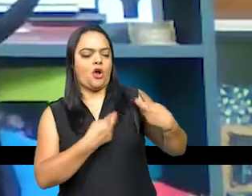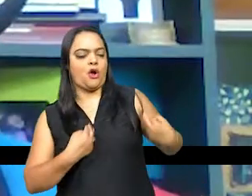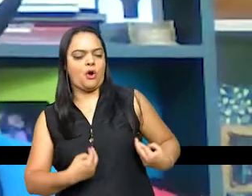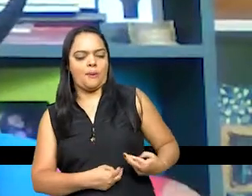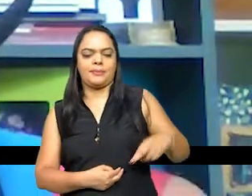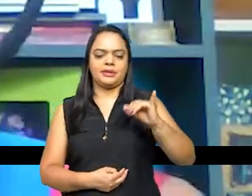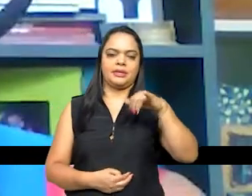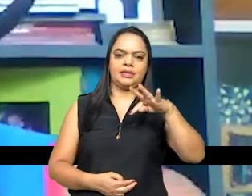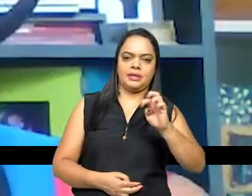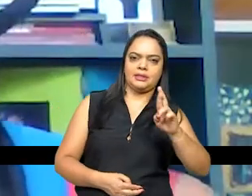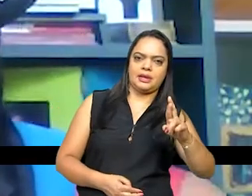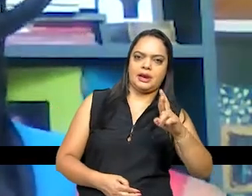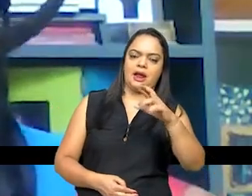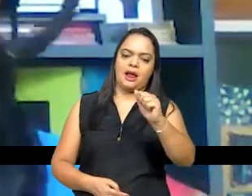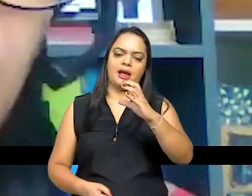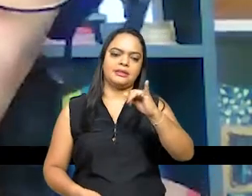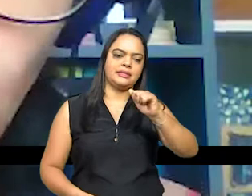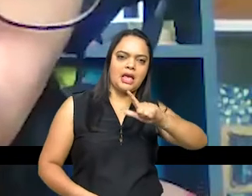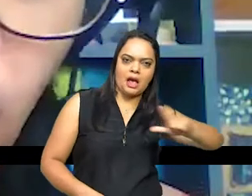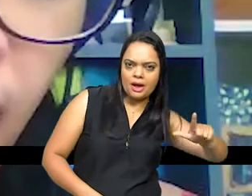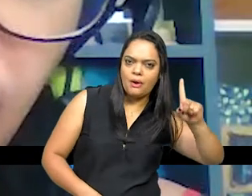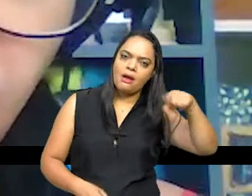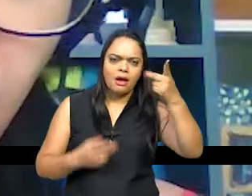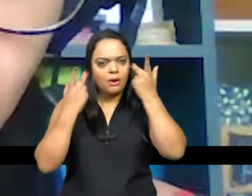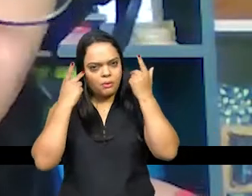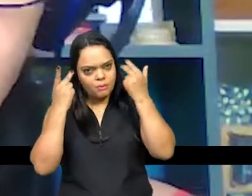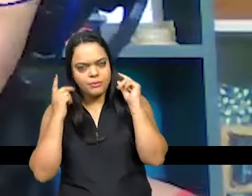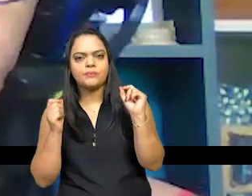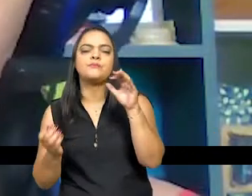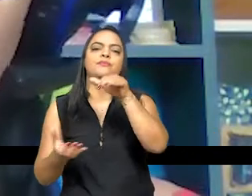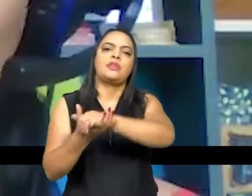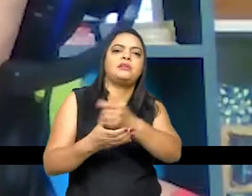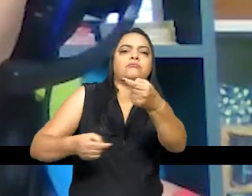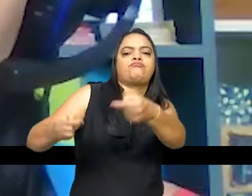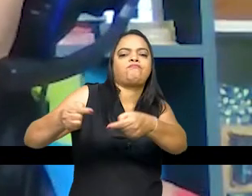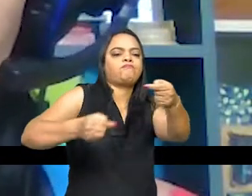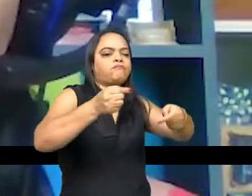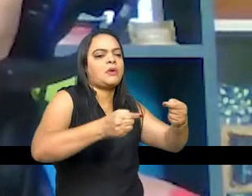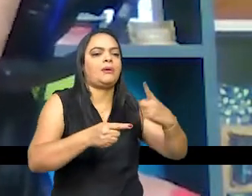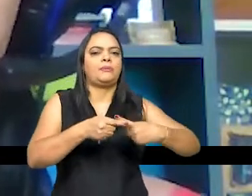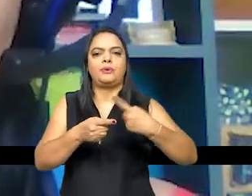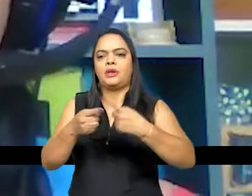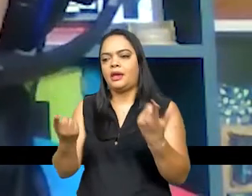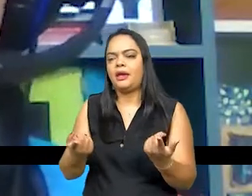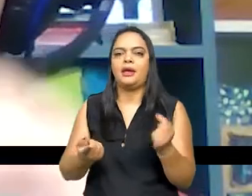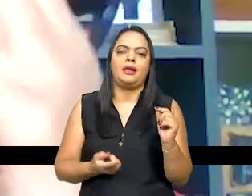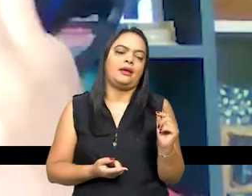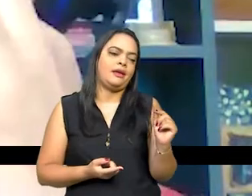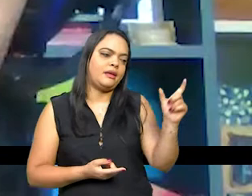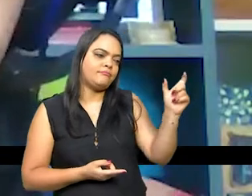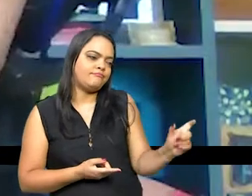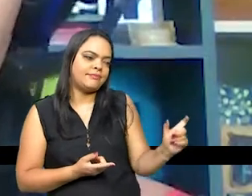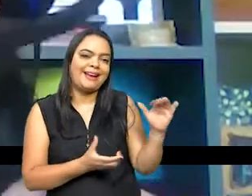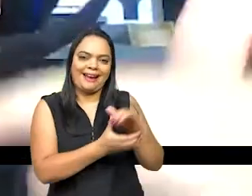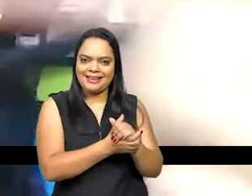relacionamentos interraciais, né? O que é bem comum, os casais que discutem porque o parceiro ou a parceira branco